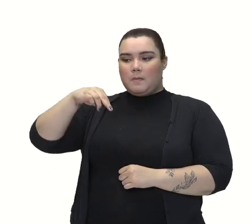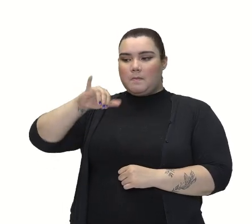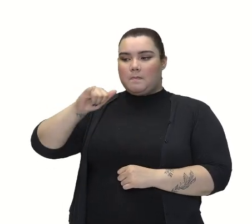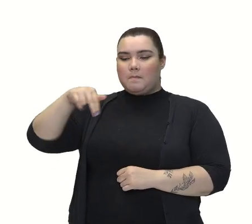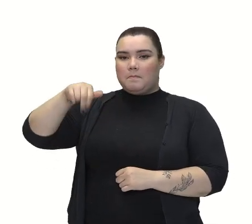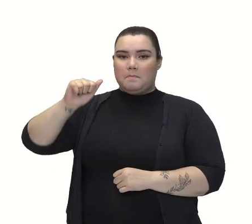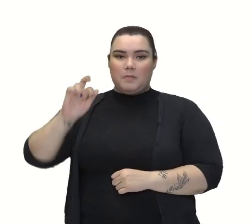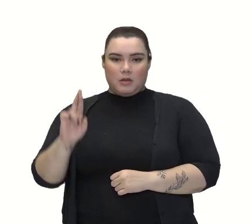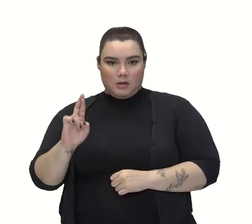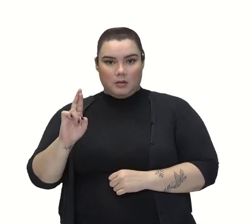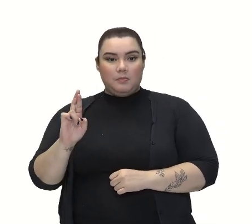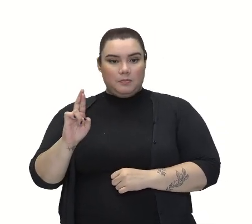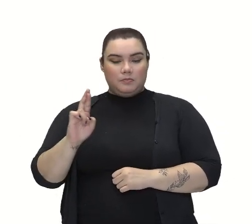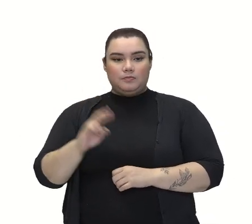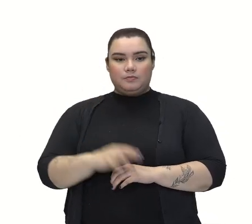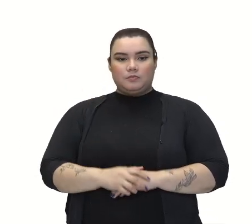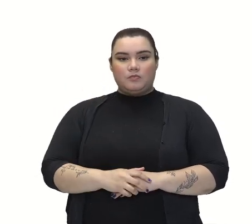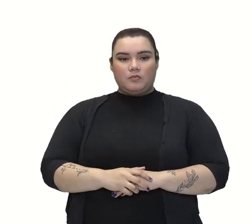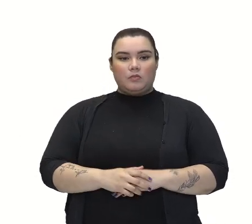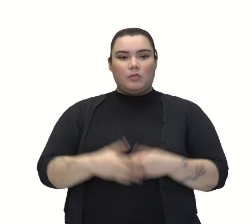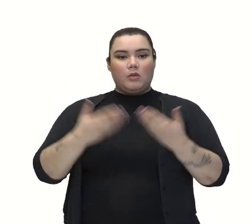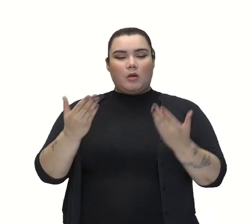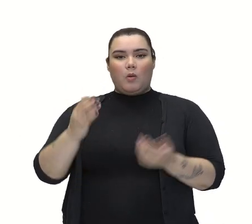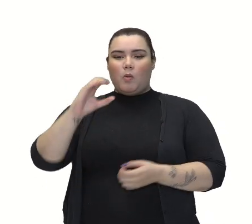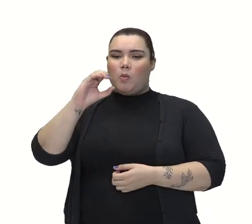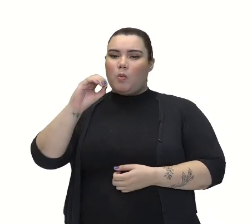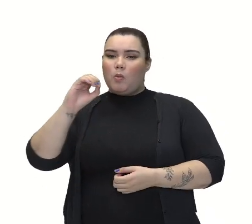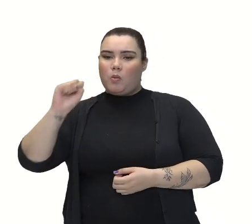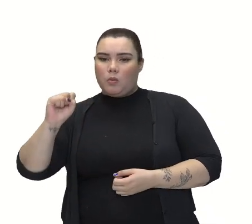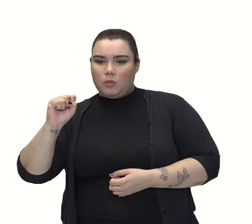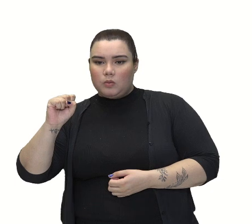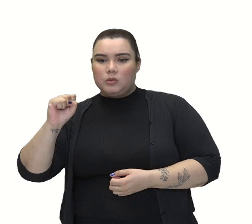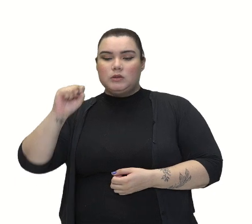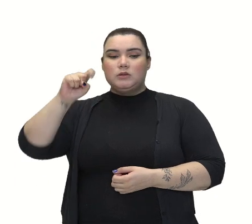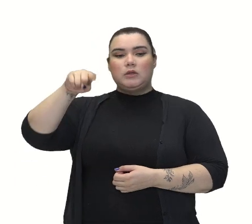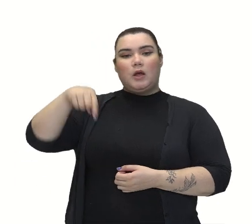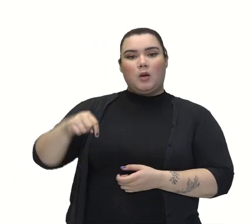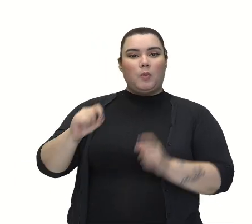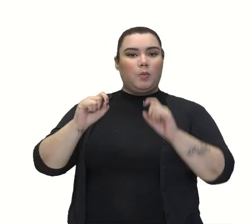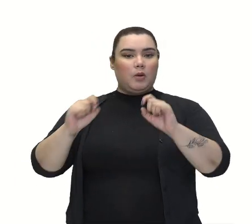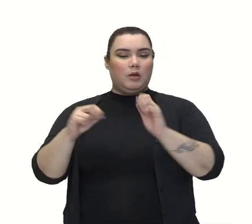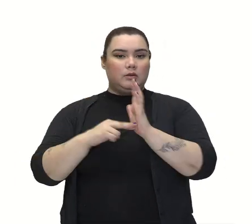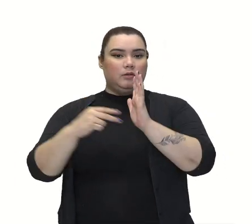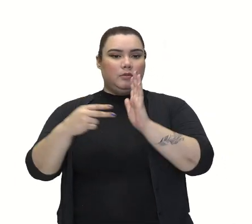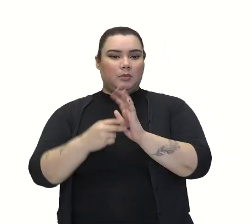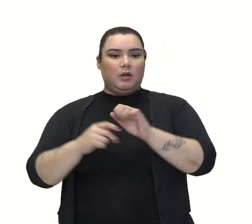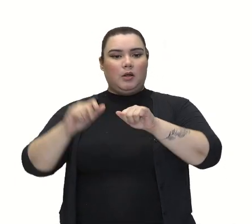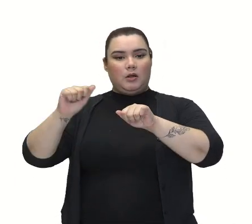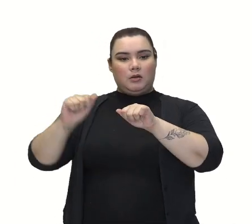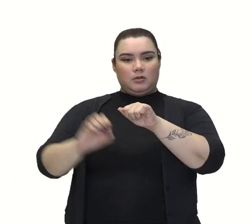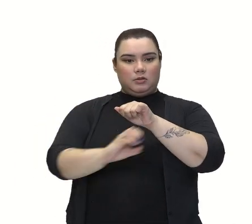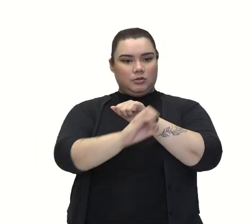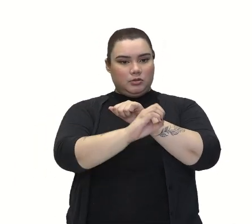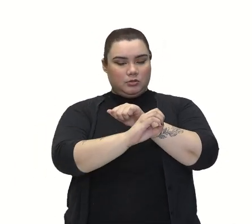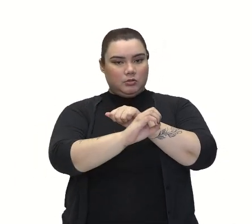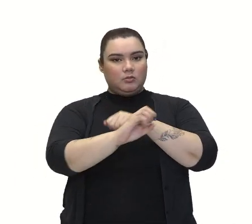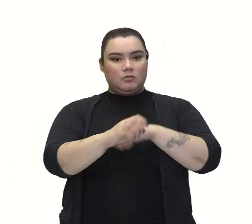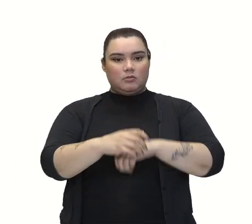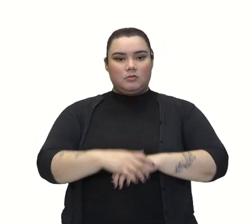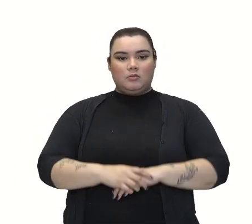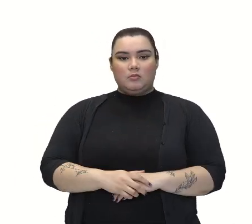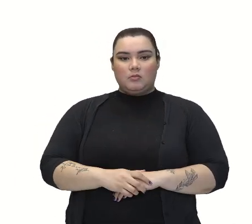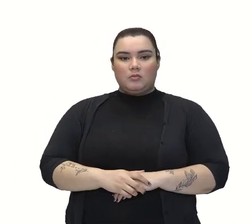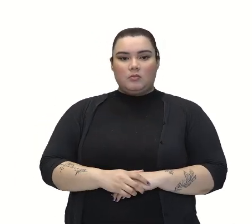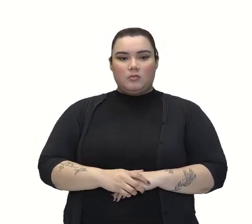Com isso, o os nós vamos classificar de artigo.